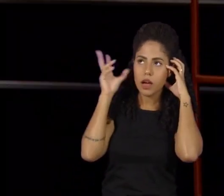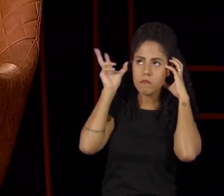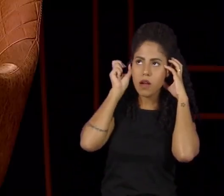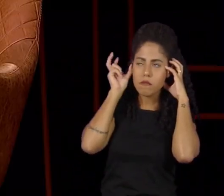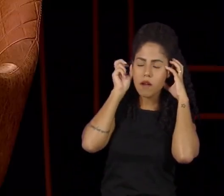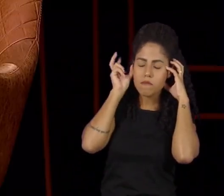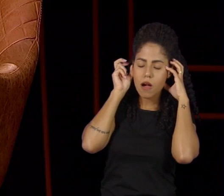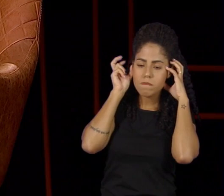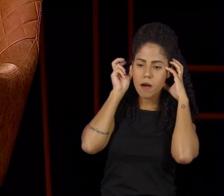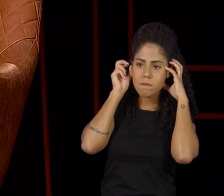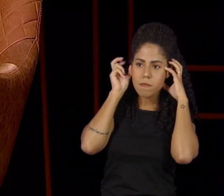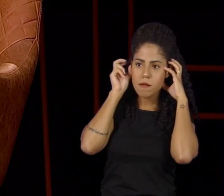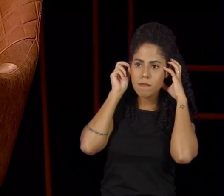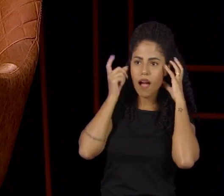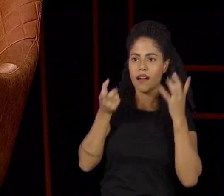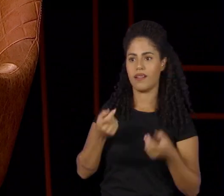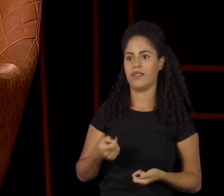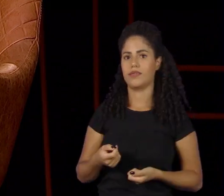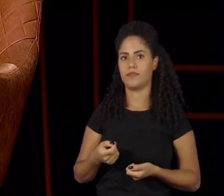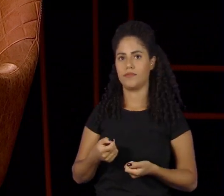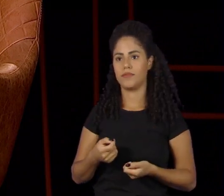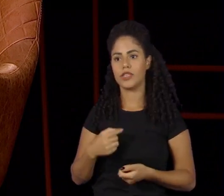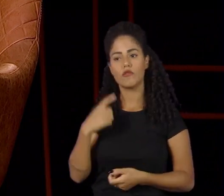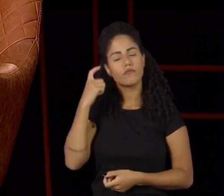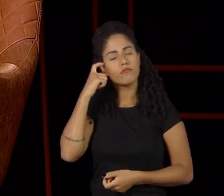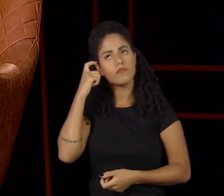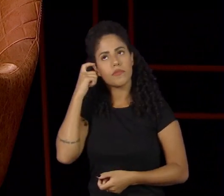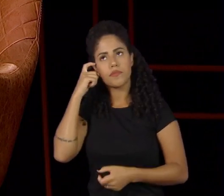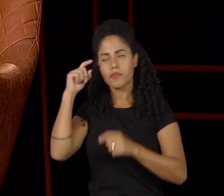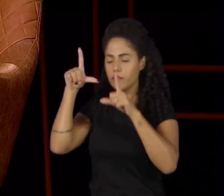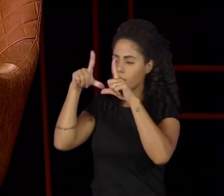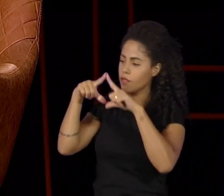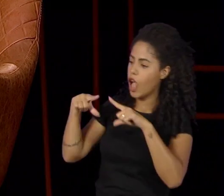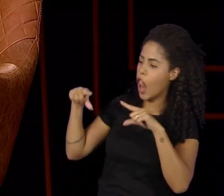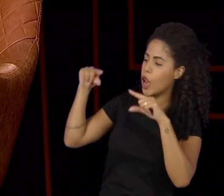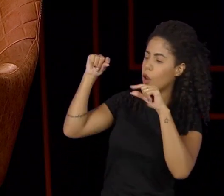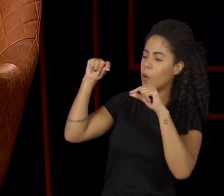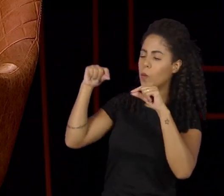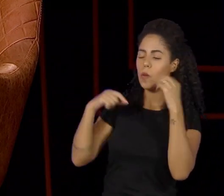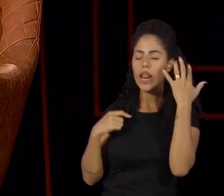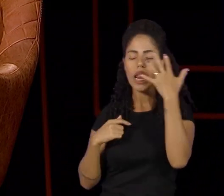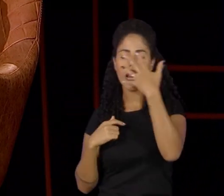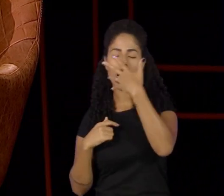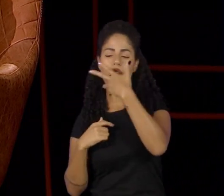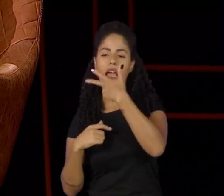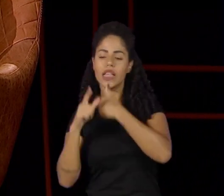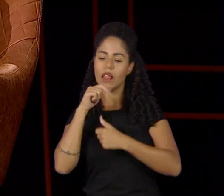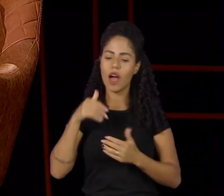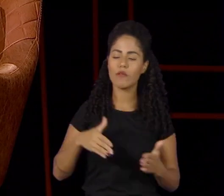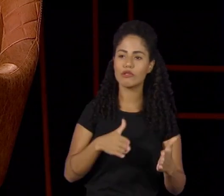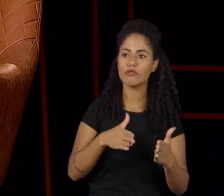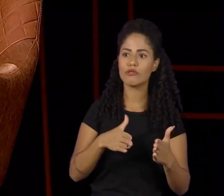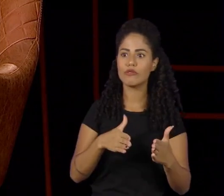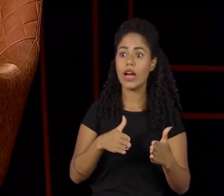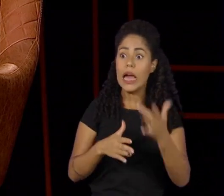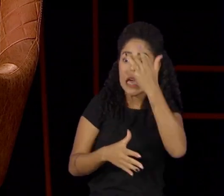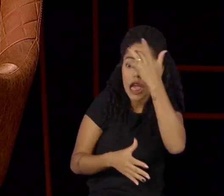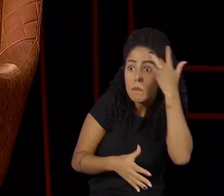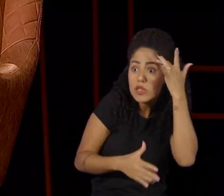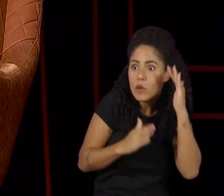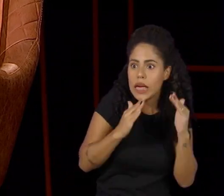tudo quem está ouvindo. Você fala, a lua estava linda naquele lago azul, não sei, ele está vendo a